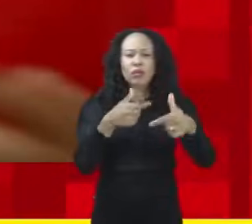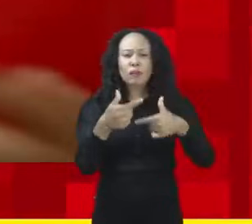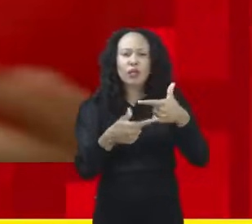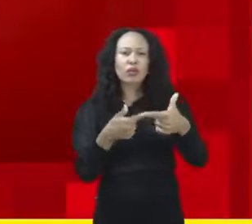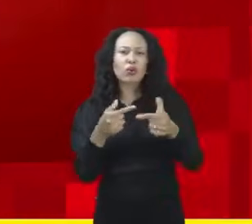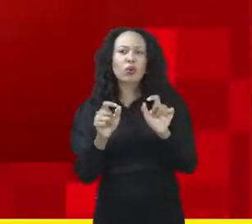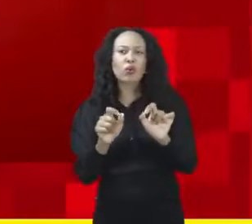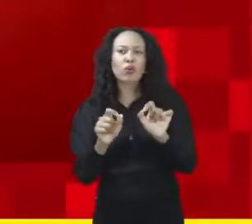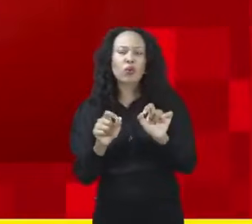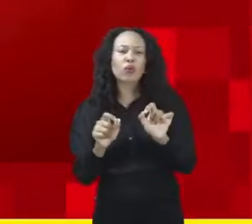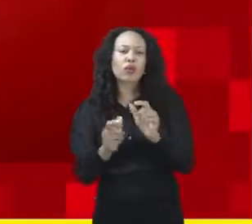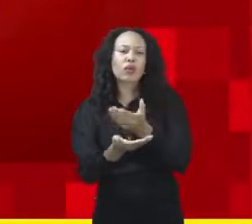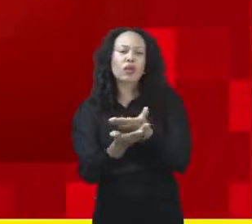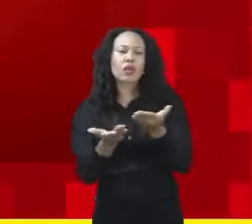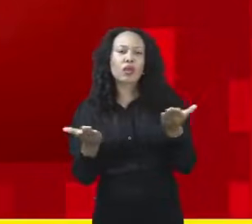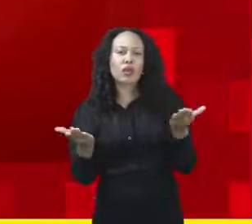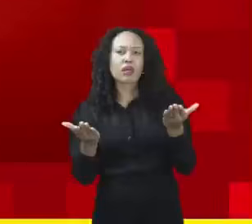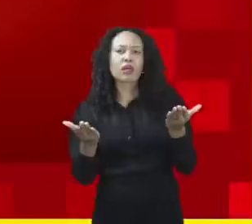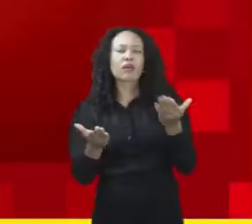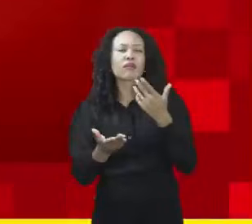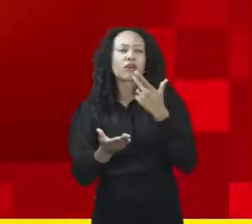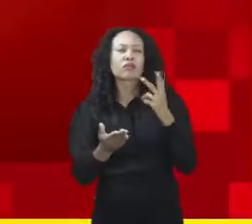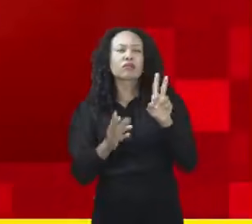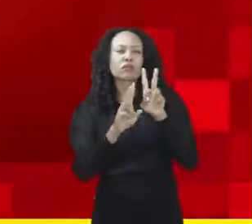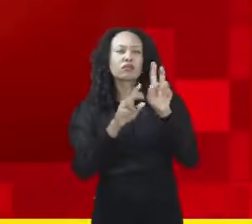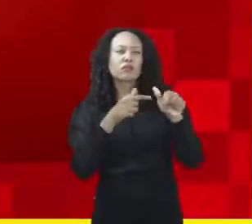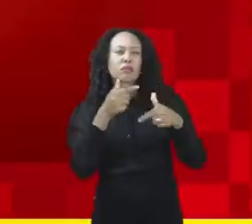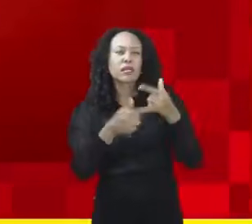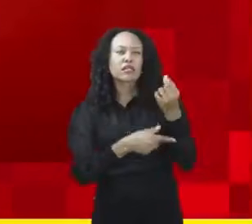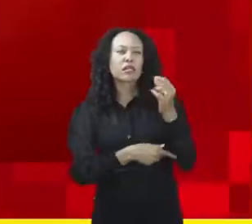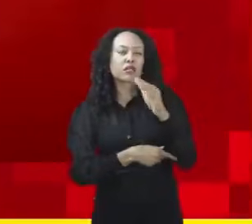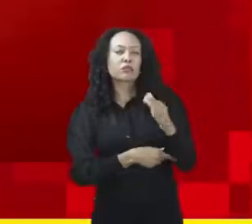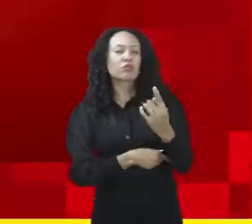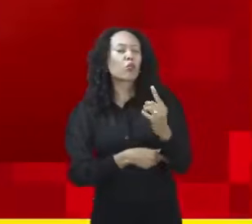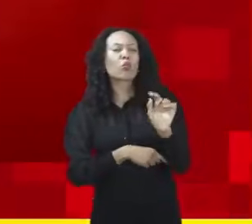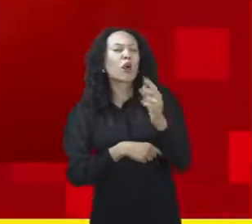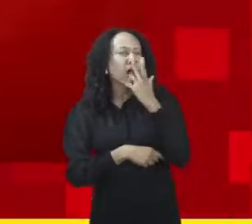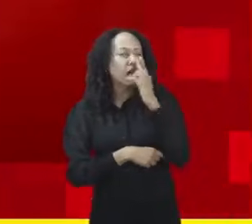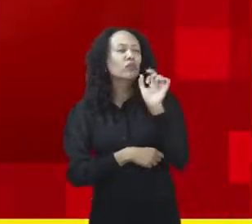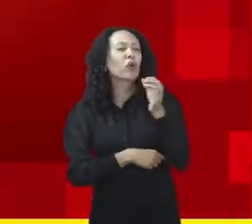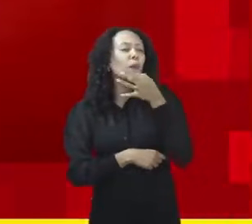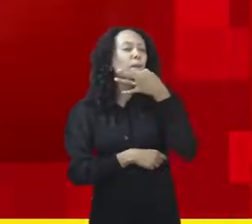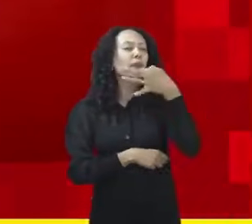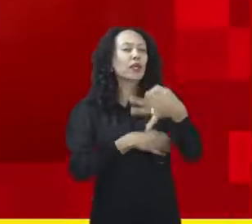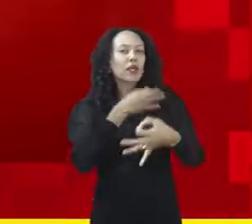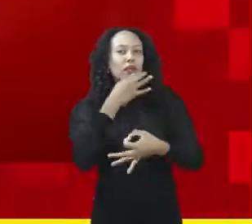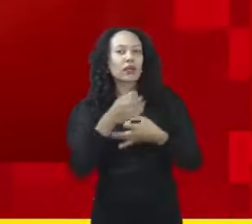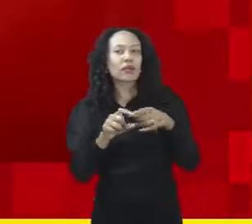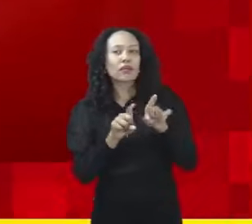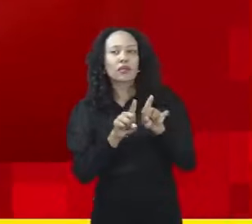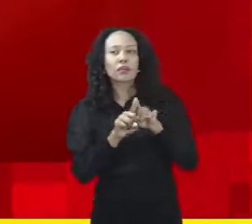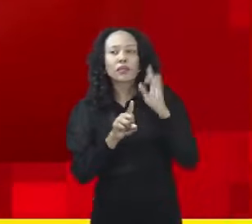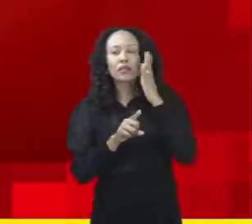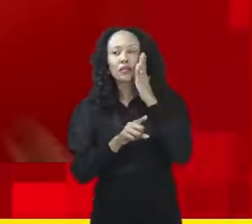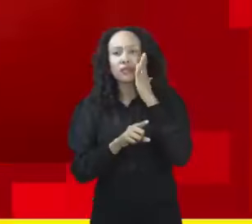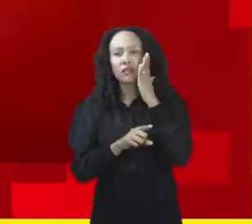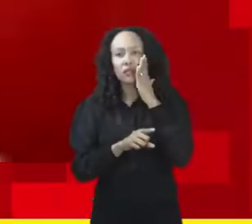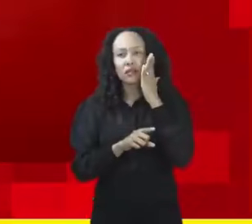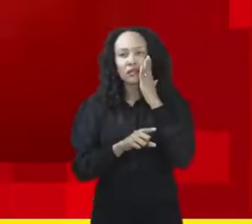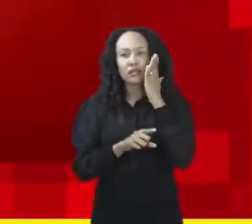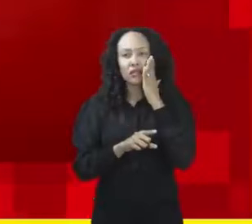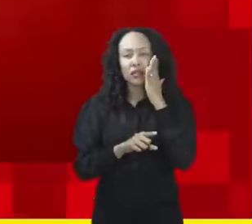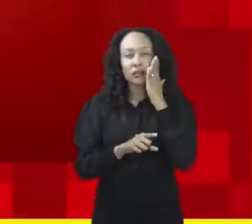que ele achava da escala 6 por 1, mas também nos permitiu abrir um diálogo novo com esses trabalhadores das